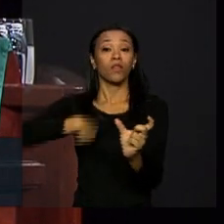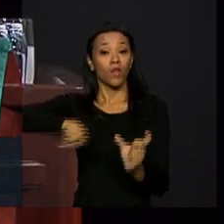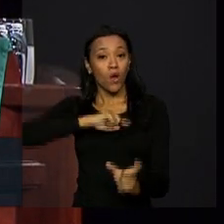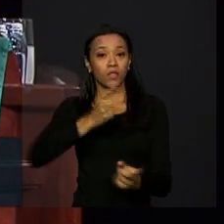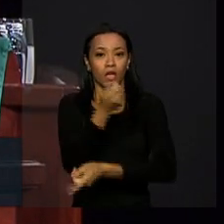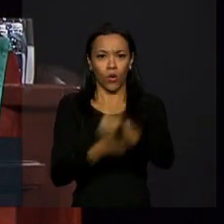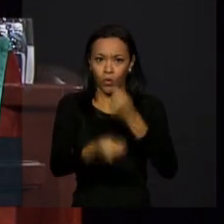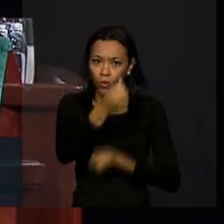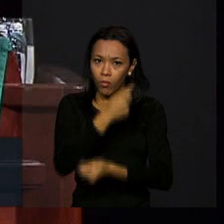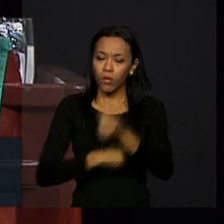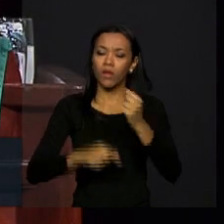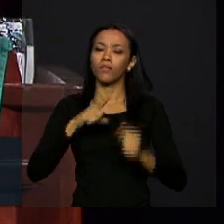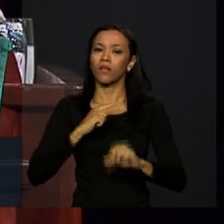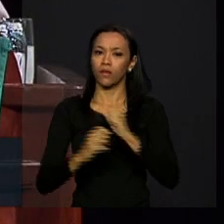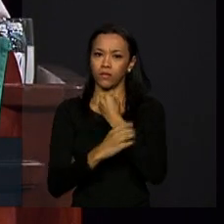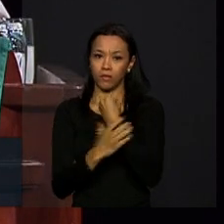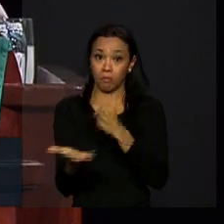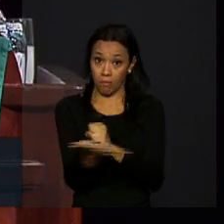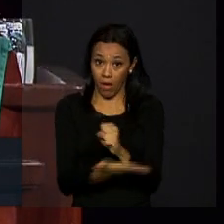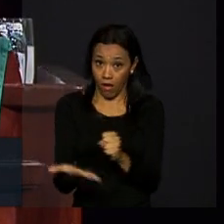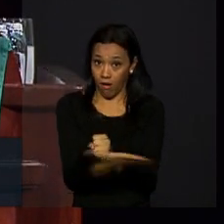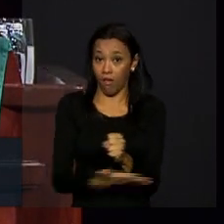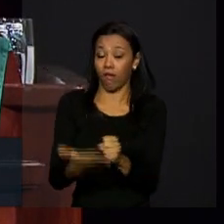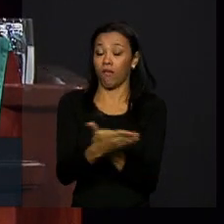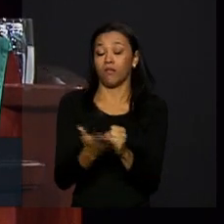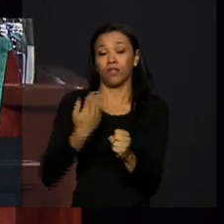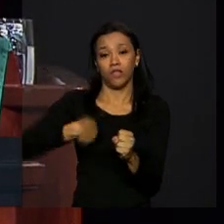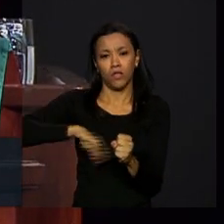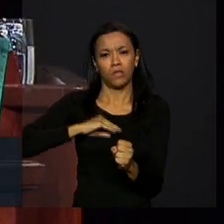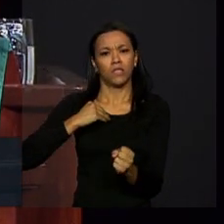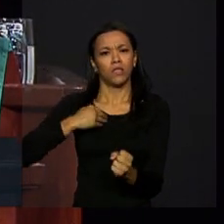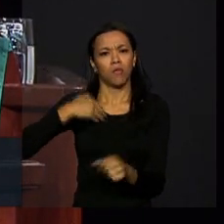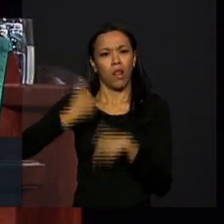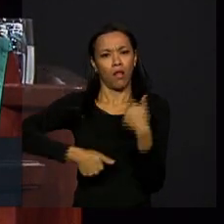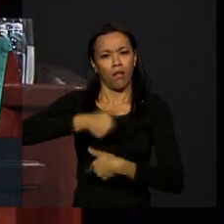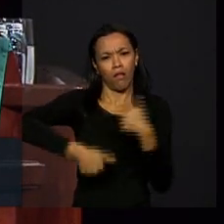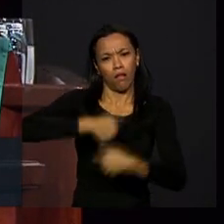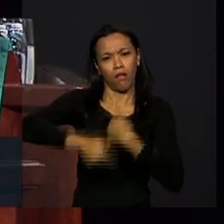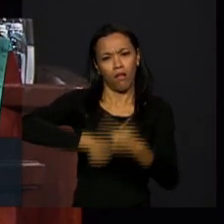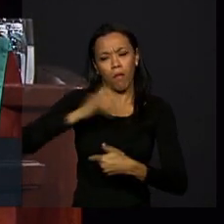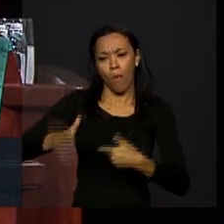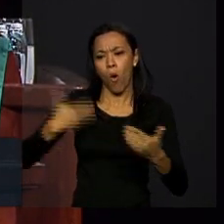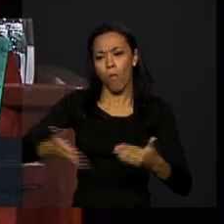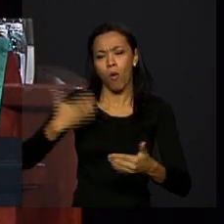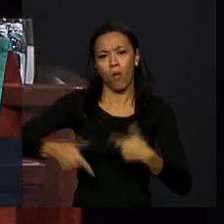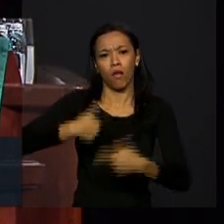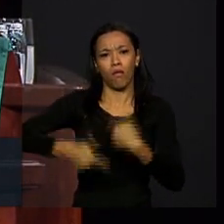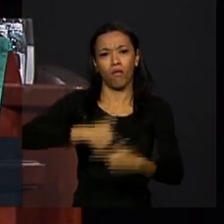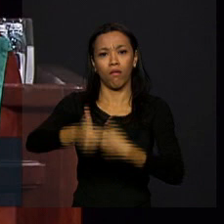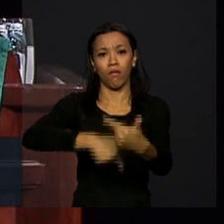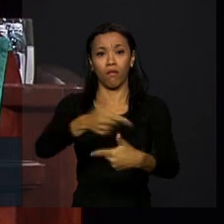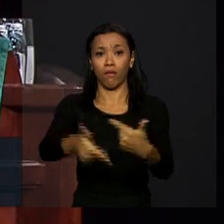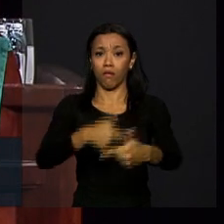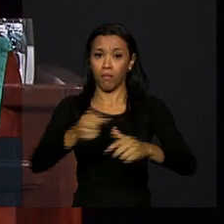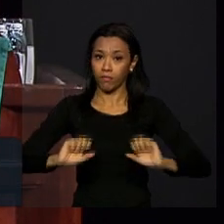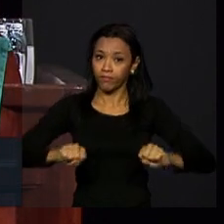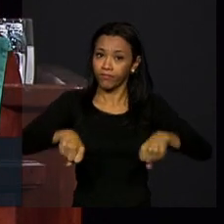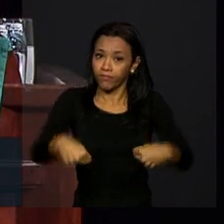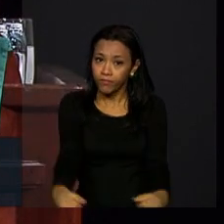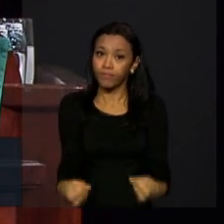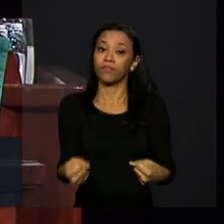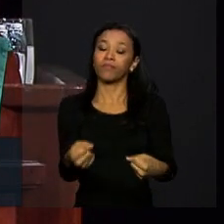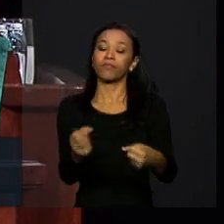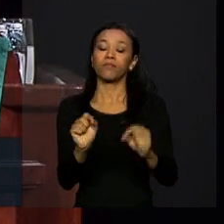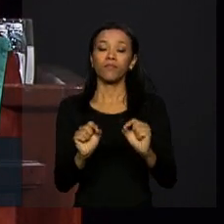e estamos trabalhando de maneira decidida para fortalecer suas saúde fiscal